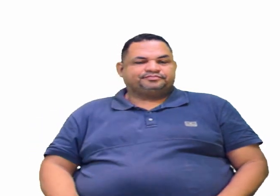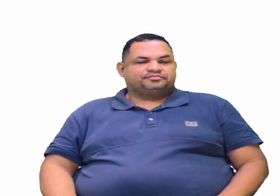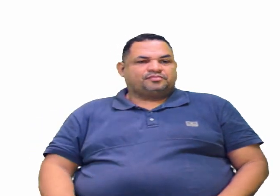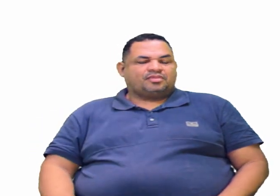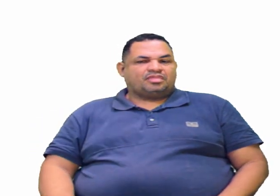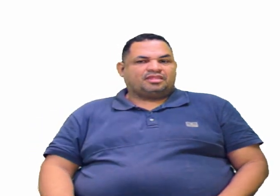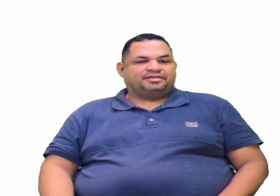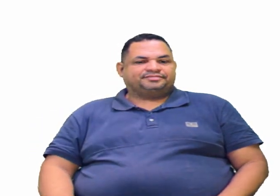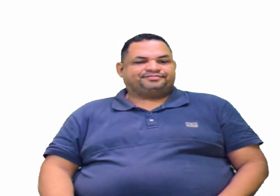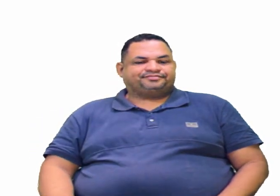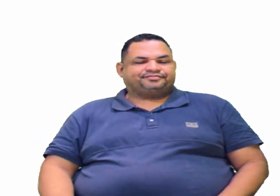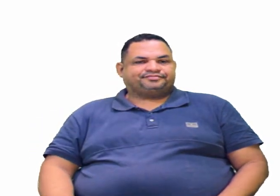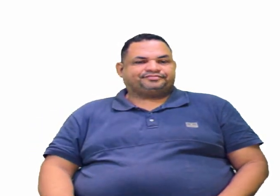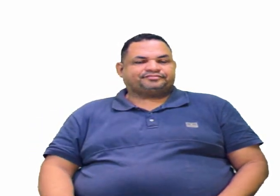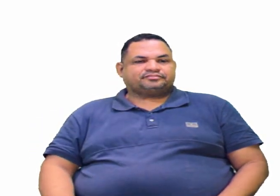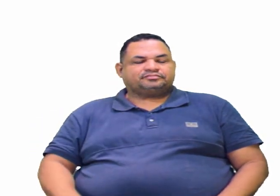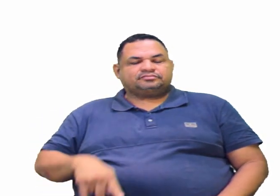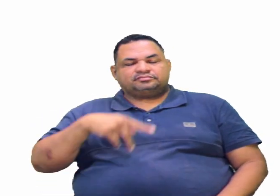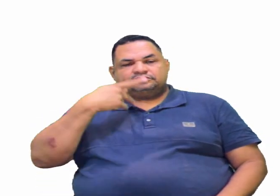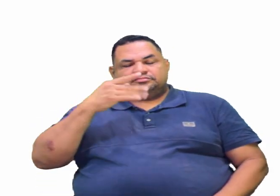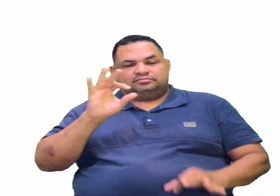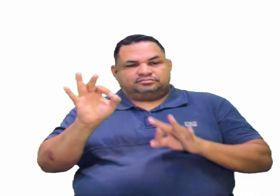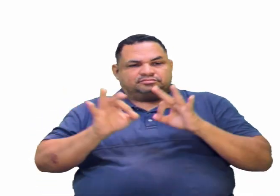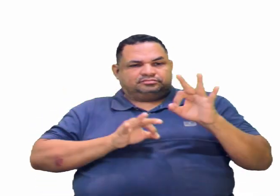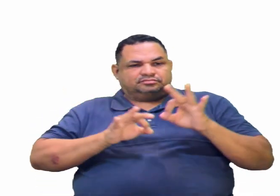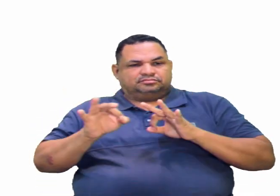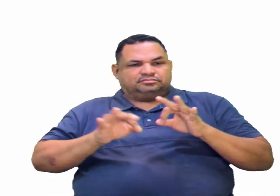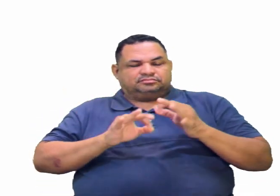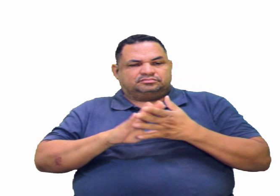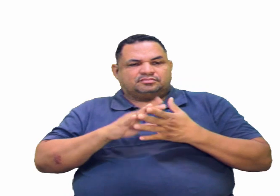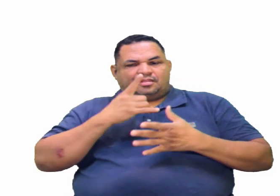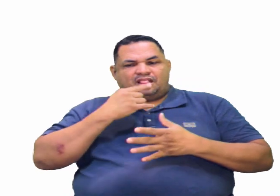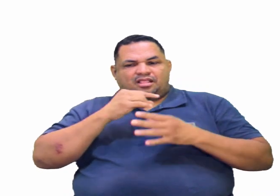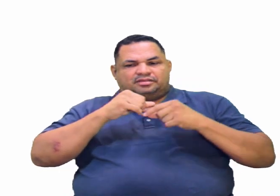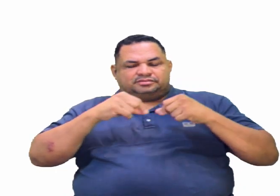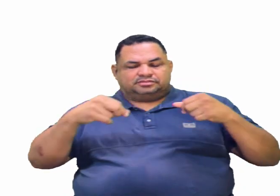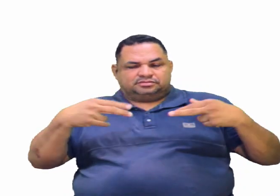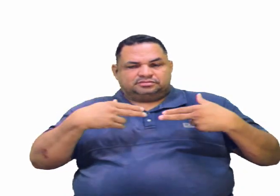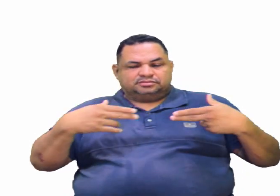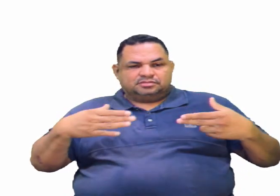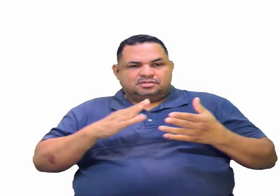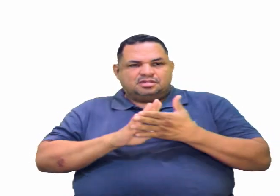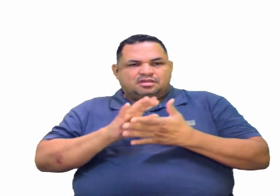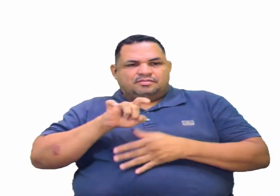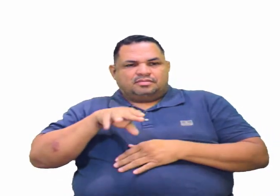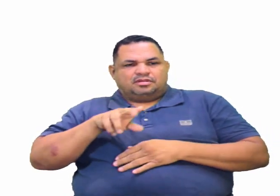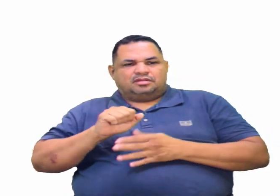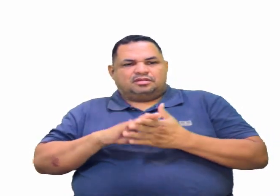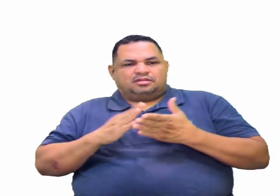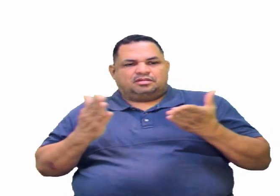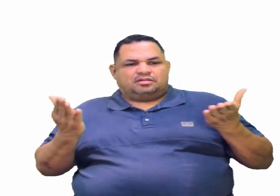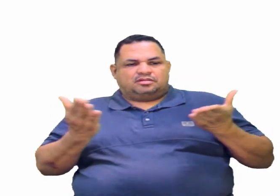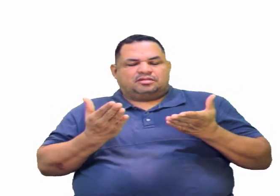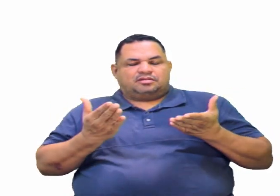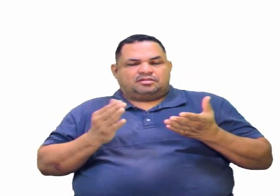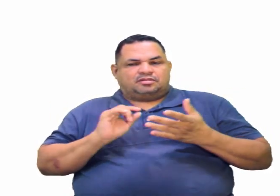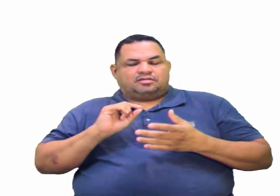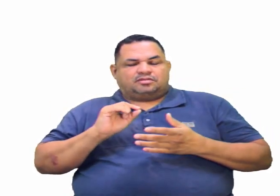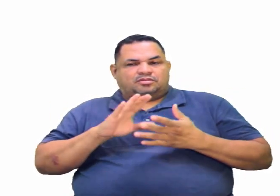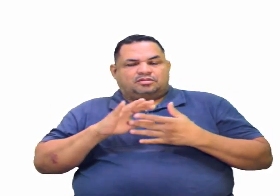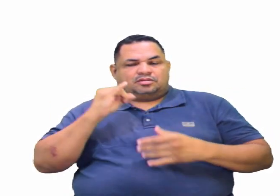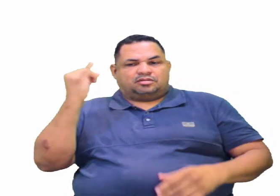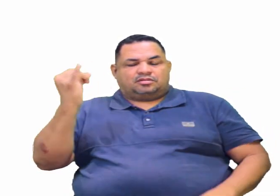aromaticidade. Tá, gente? A gente está falando da formação de sais, né? De amônio. Nesse caso aqui, o que